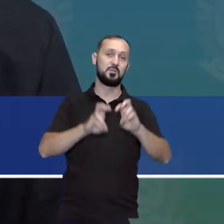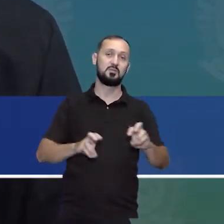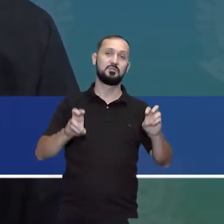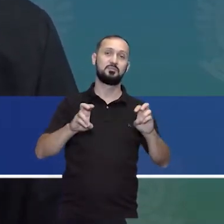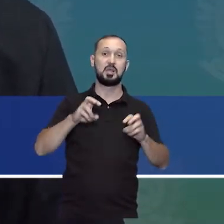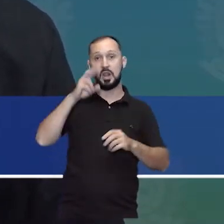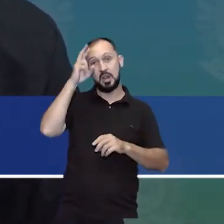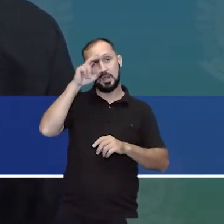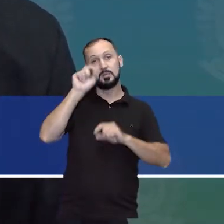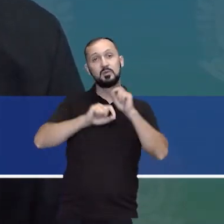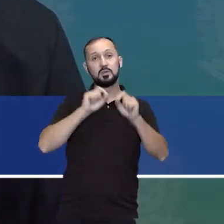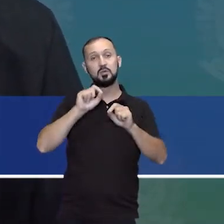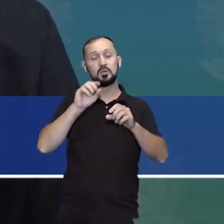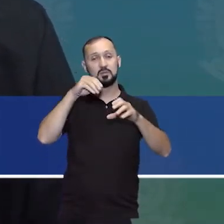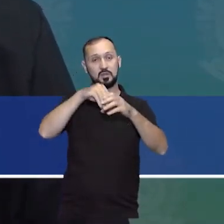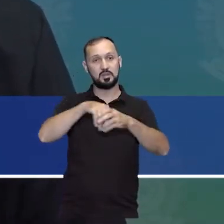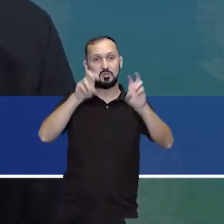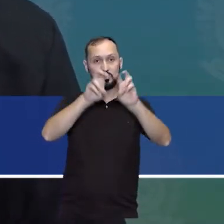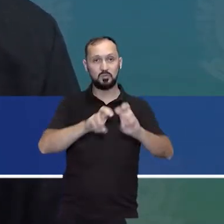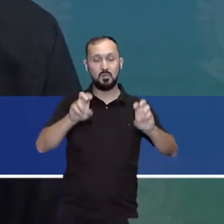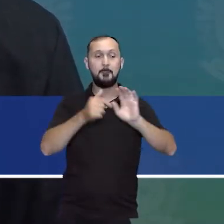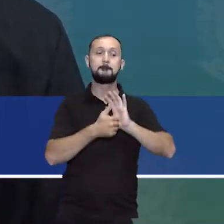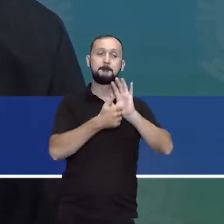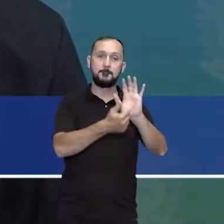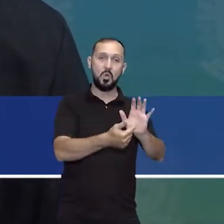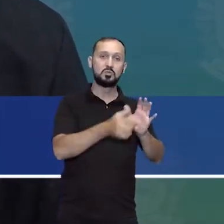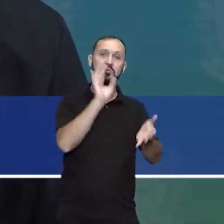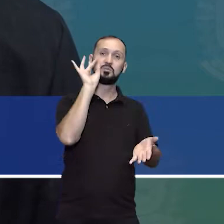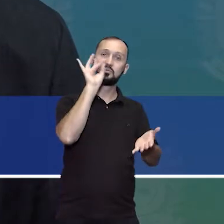mundo digital, um mundo virtual. Lembrando que o que está no